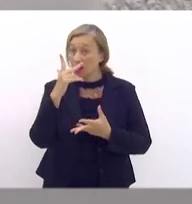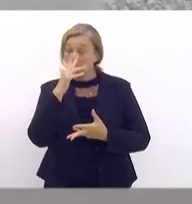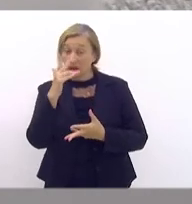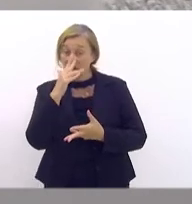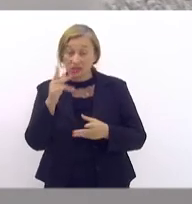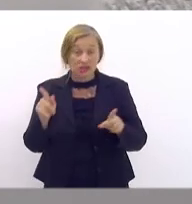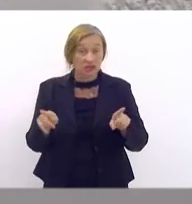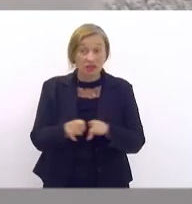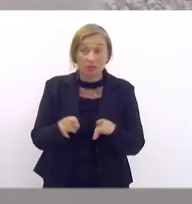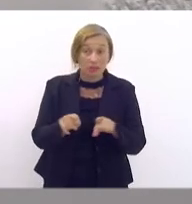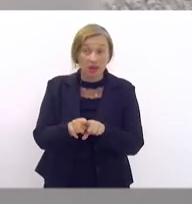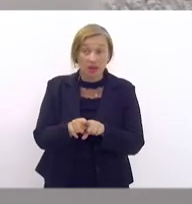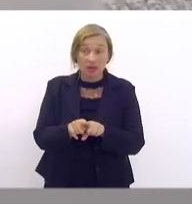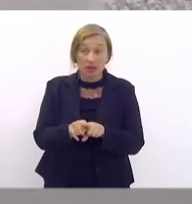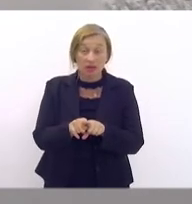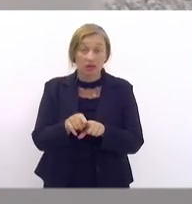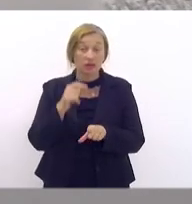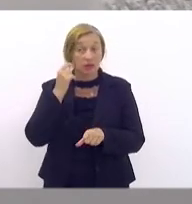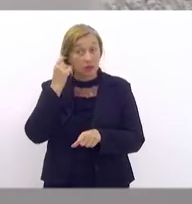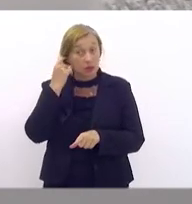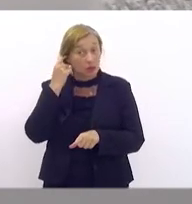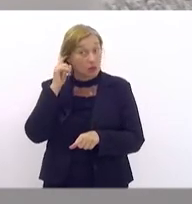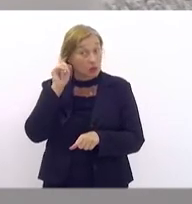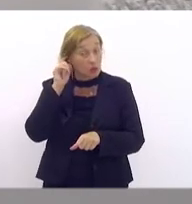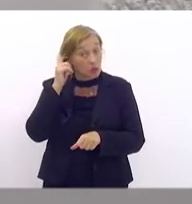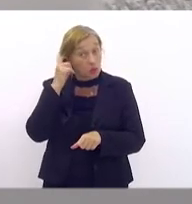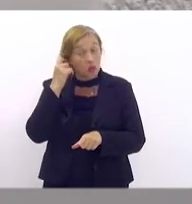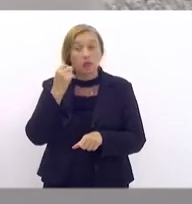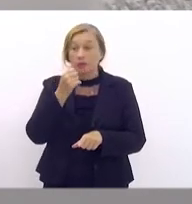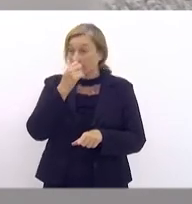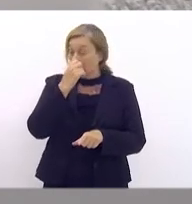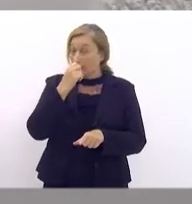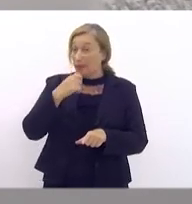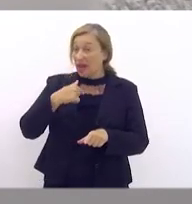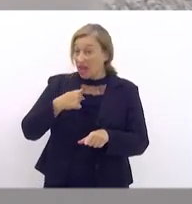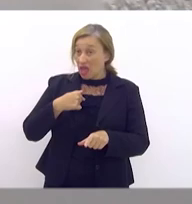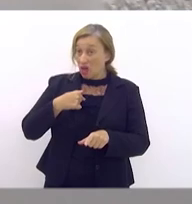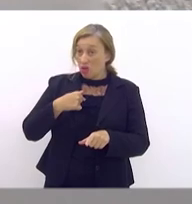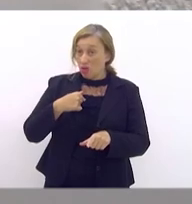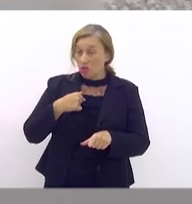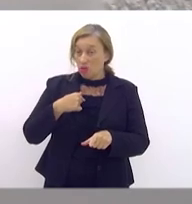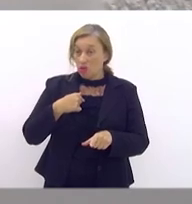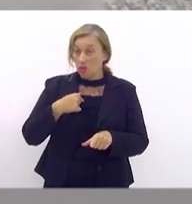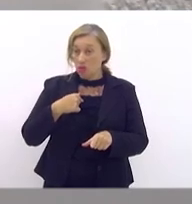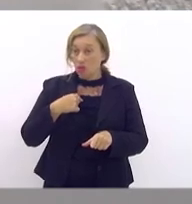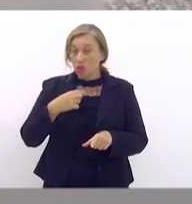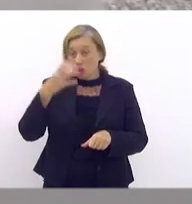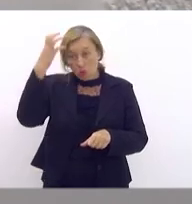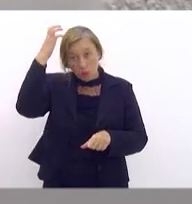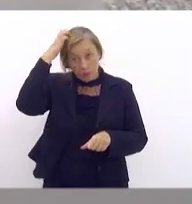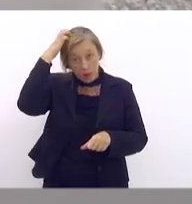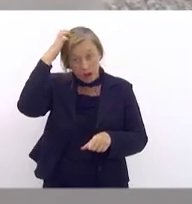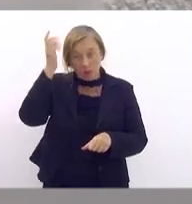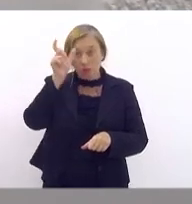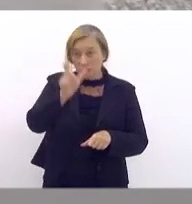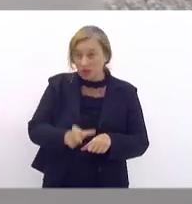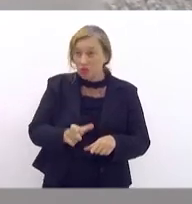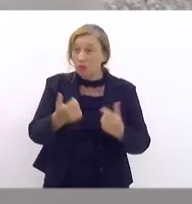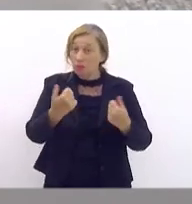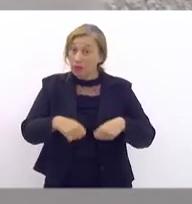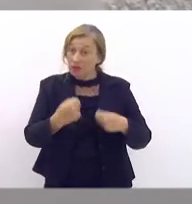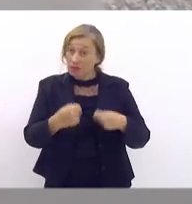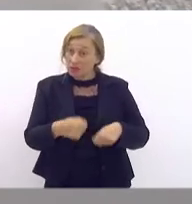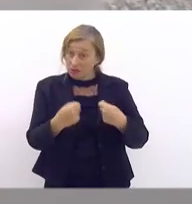com vara né então para eu indiciar alguém né eu tenho que ter um nível probatório numa